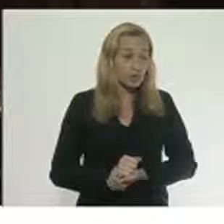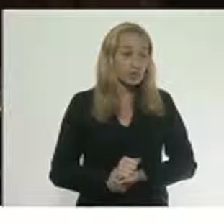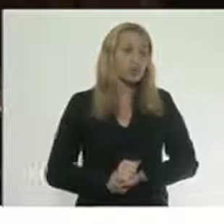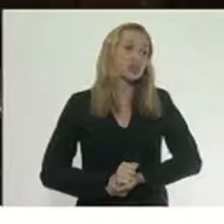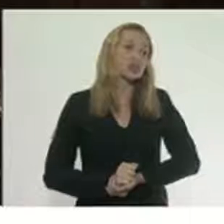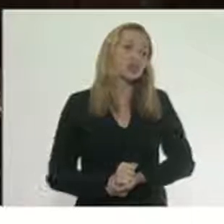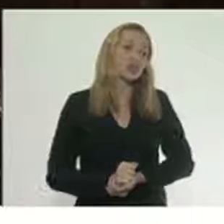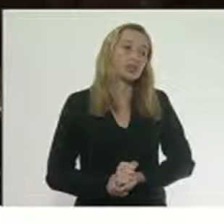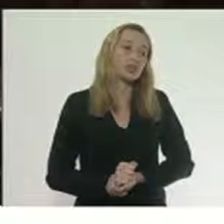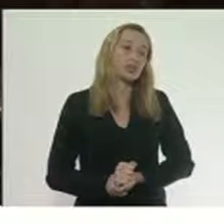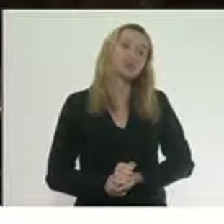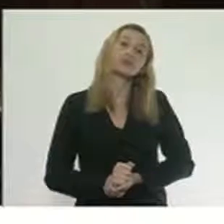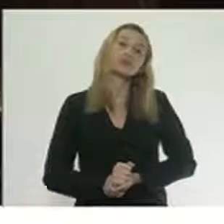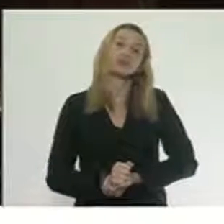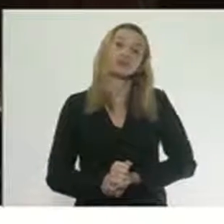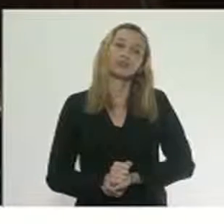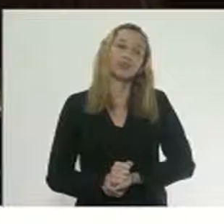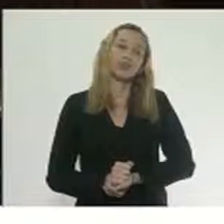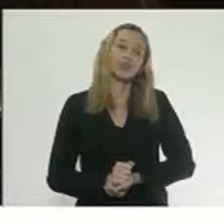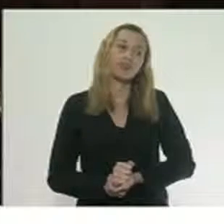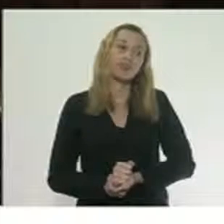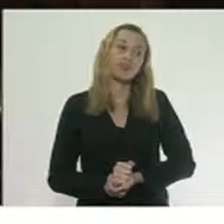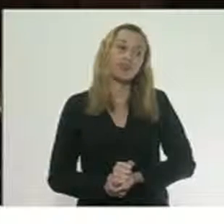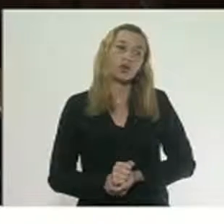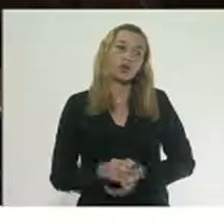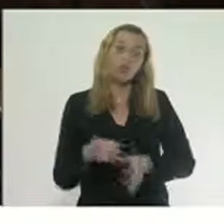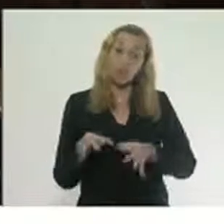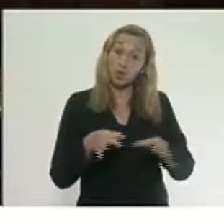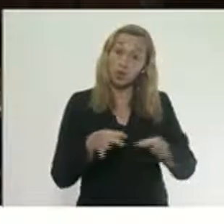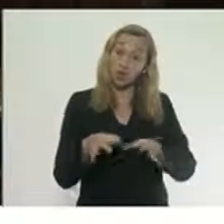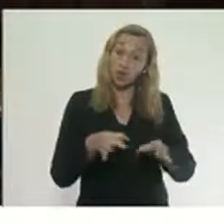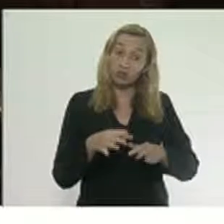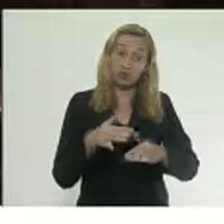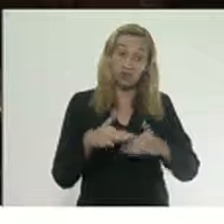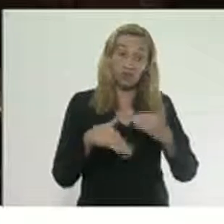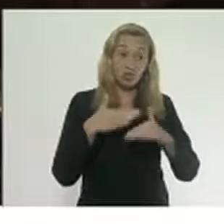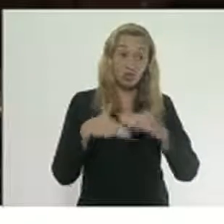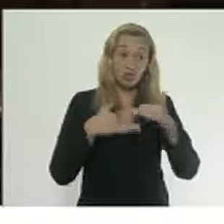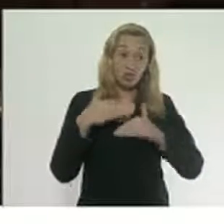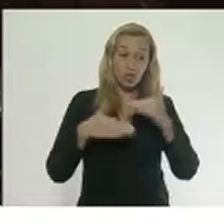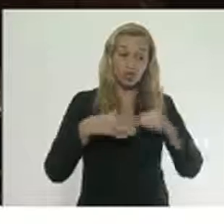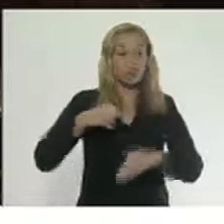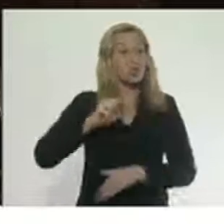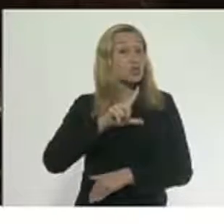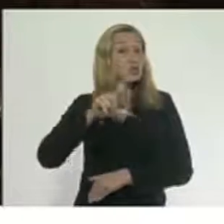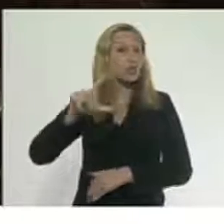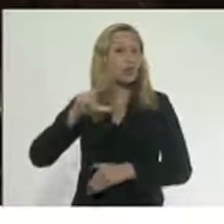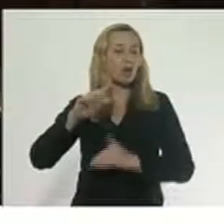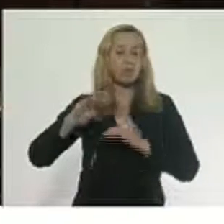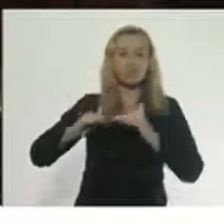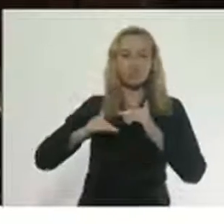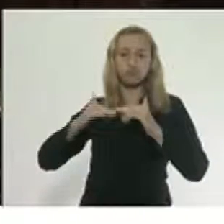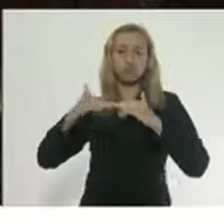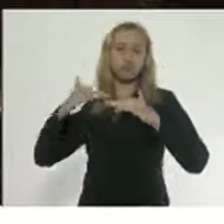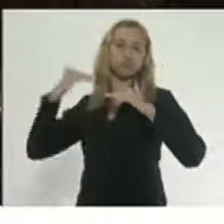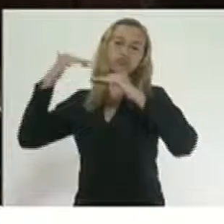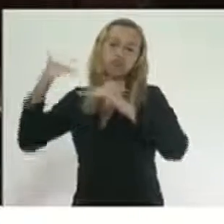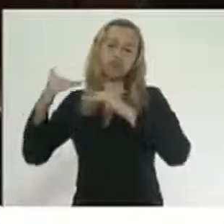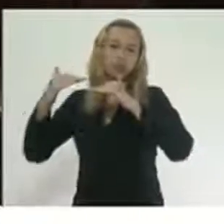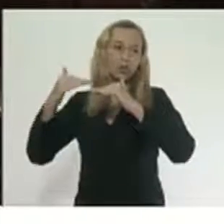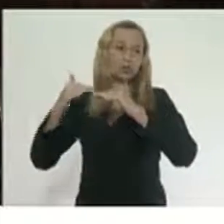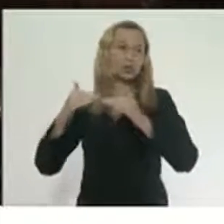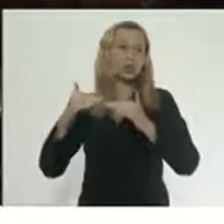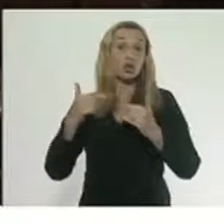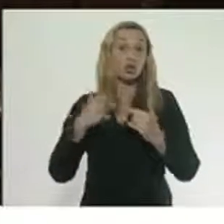centelha, qualquer resquício de um projeto de desenvolvimento nacional soberano. Nós estamos abrindo mão disso.